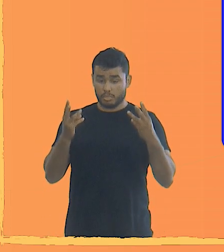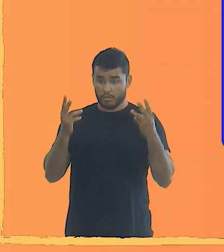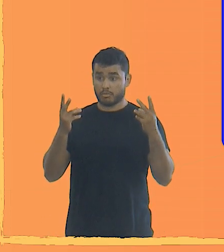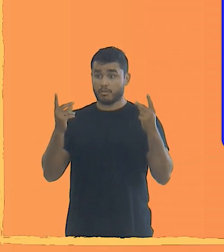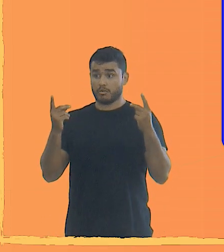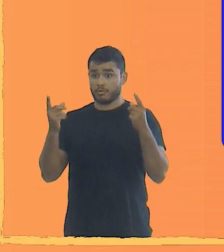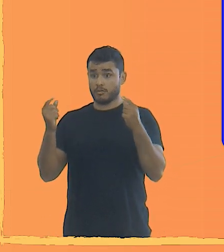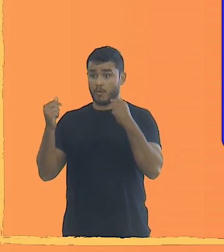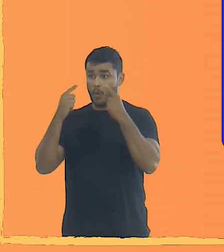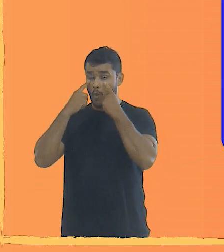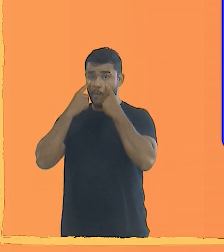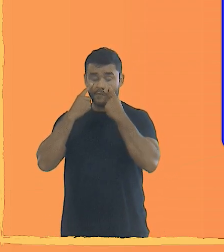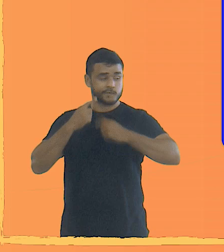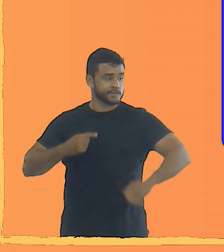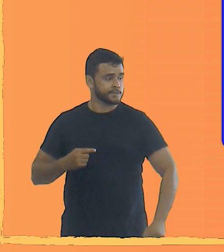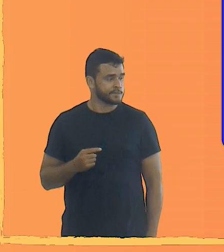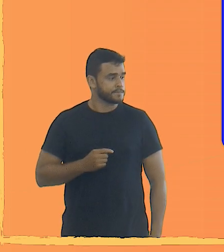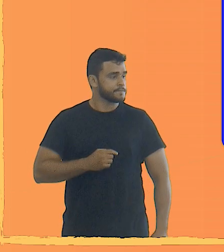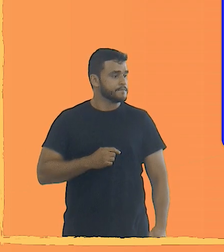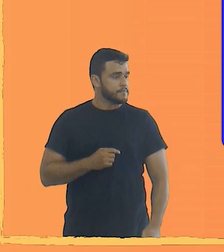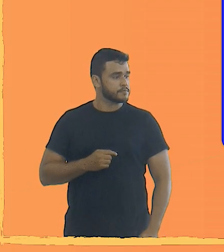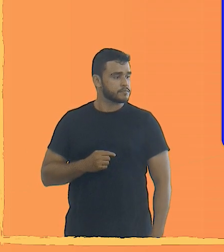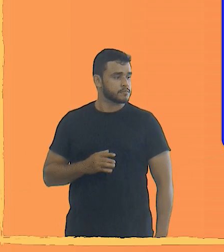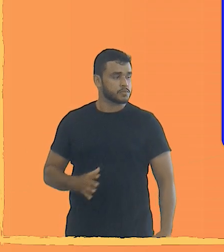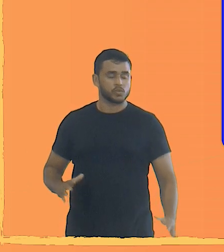produto, quanto é que dá o produto disso aí?